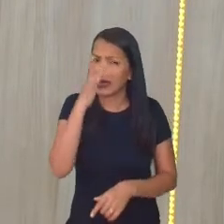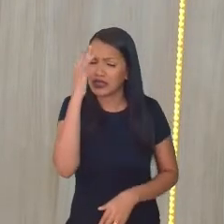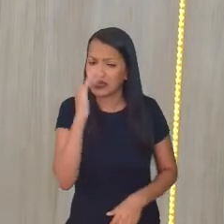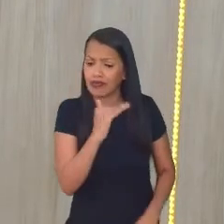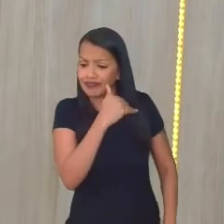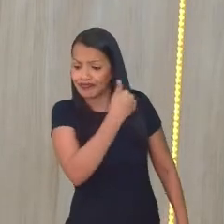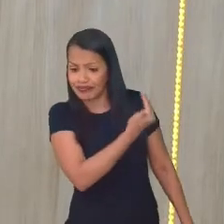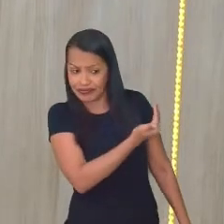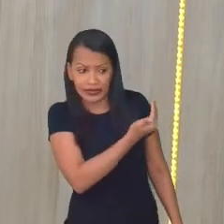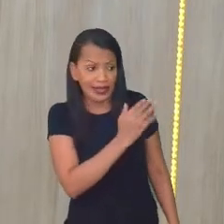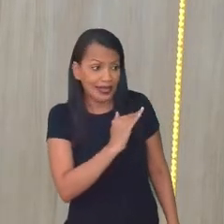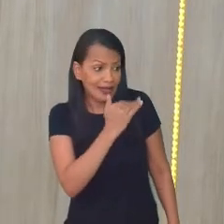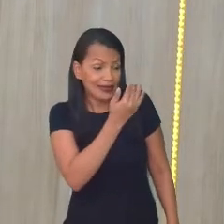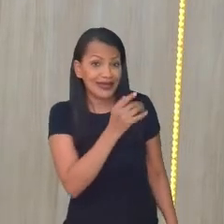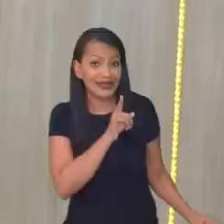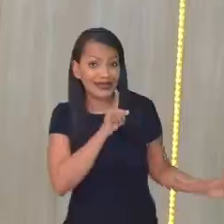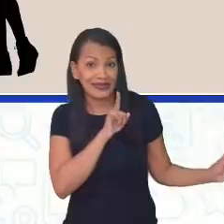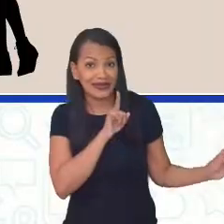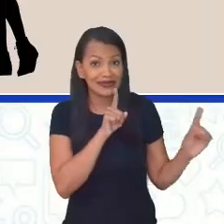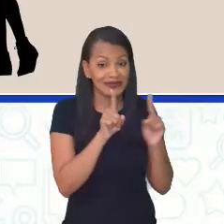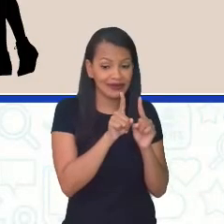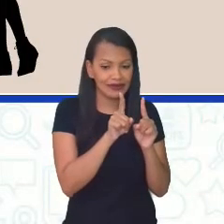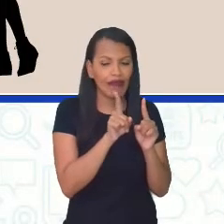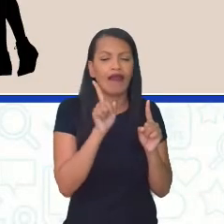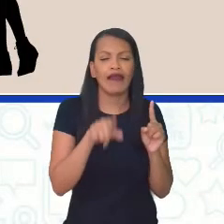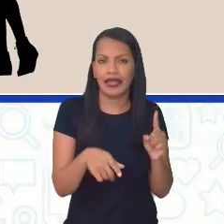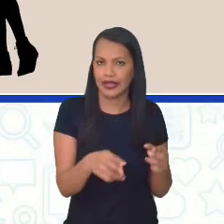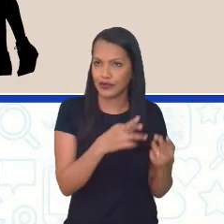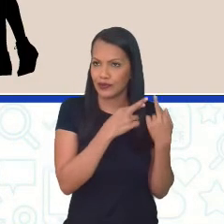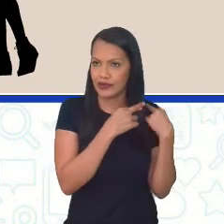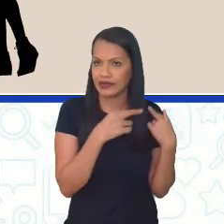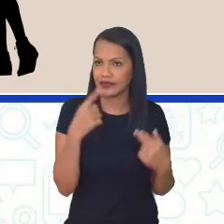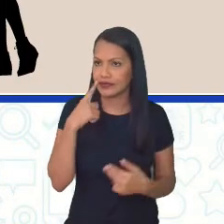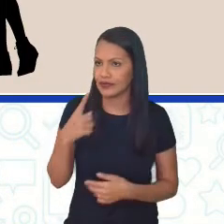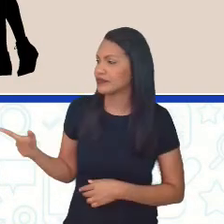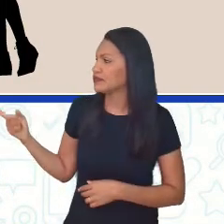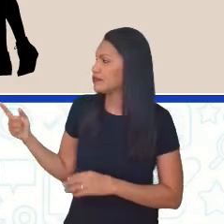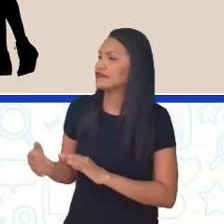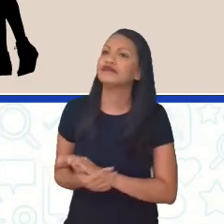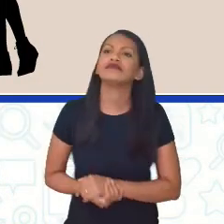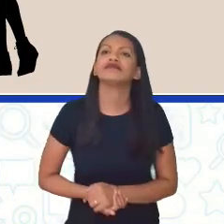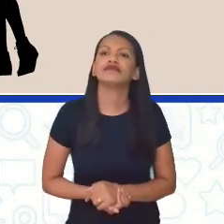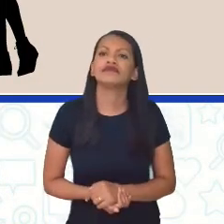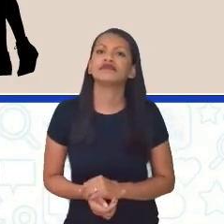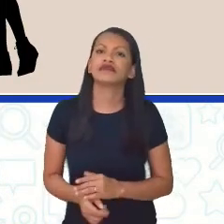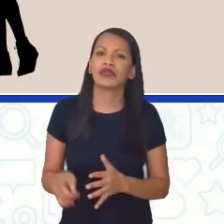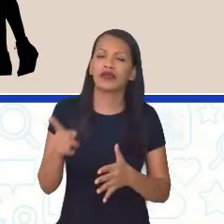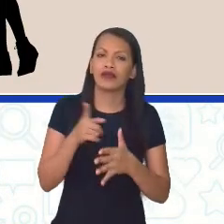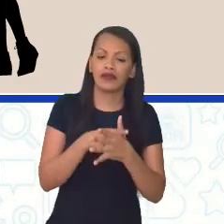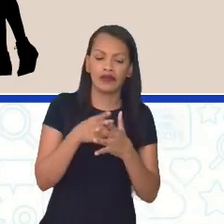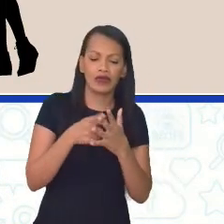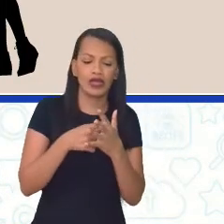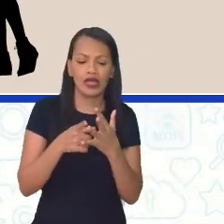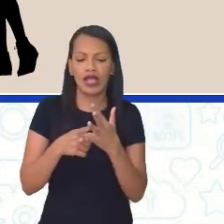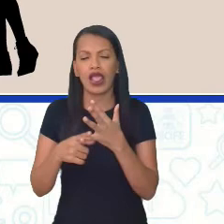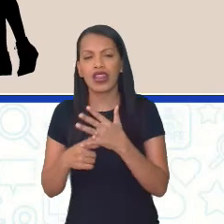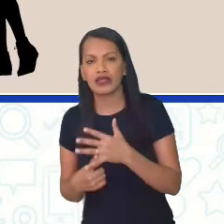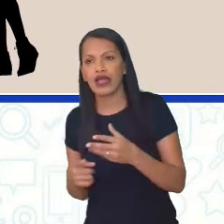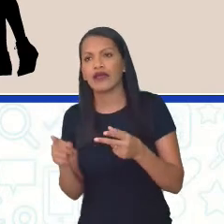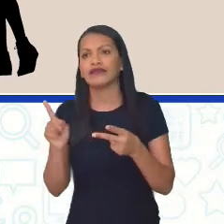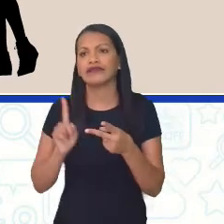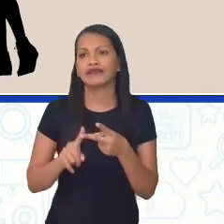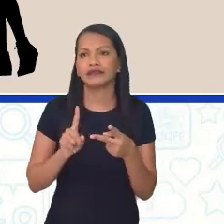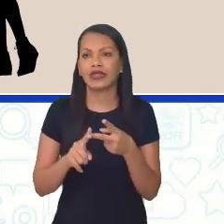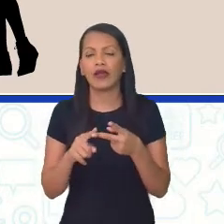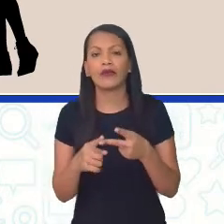essa gravidez indesejada. Então, os dois são responsáveis. Olha aí, contraceptivos naturais, calendário, tabelinha, método